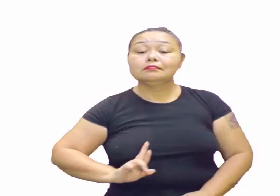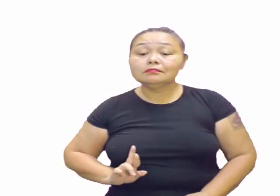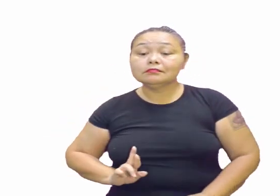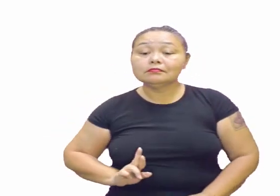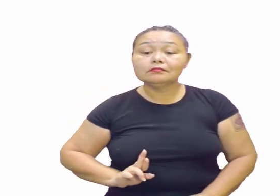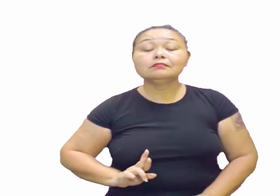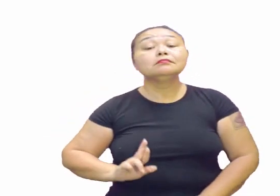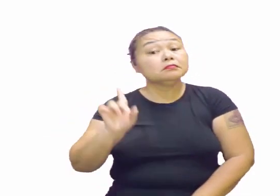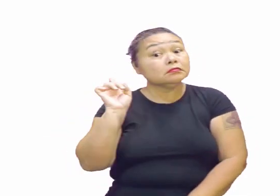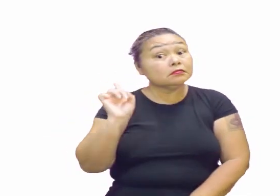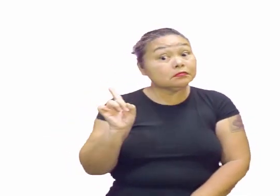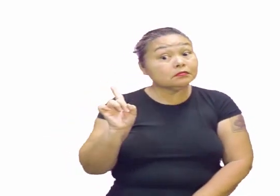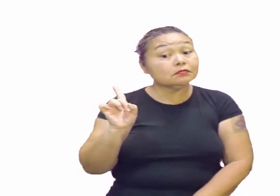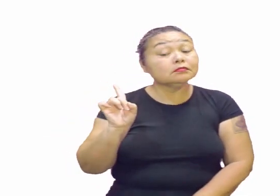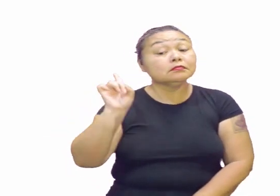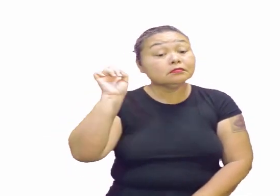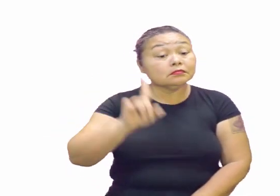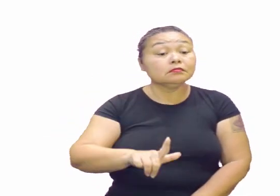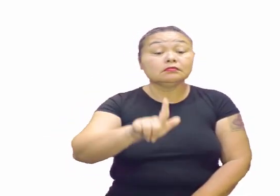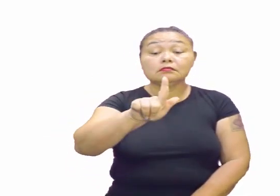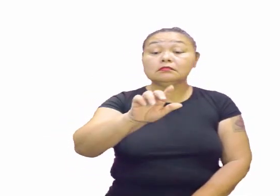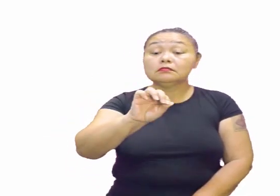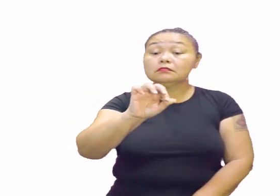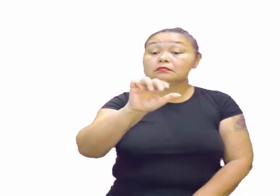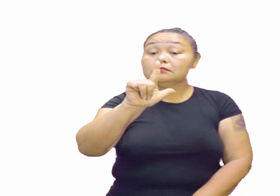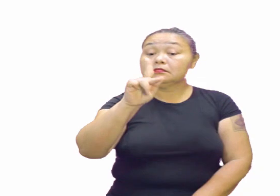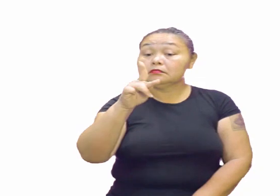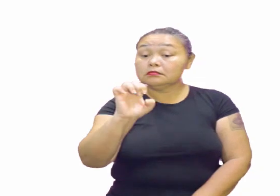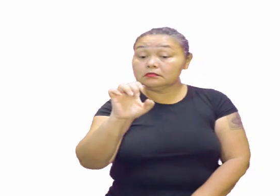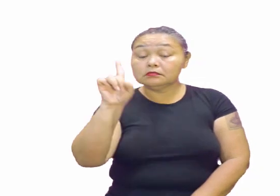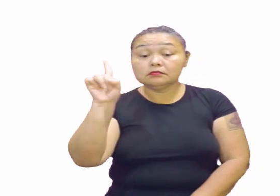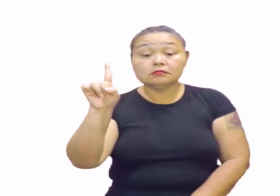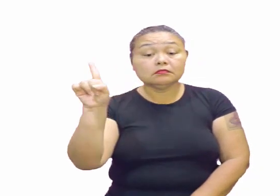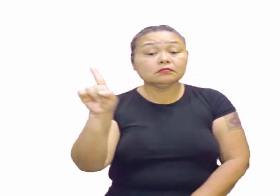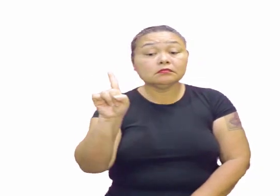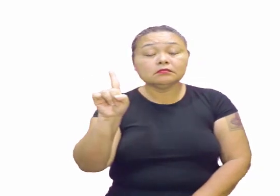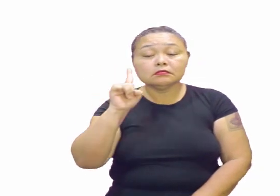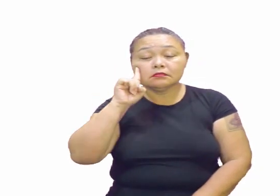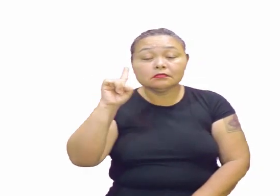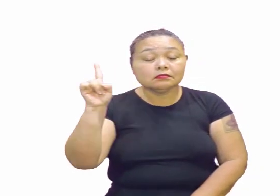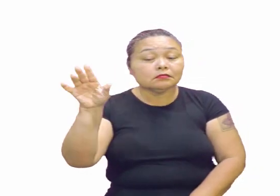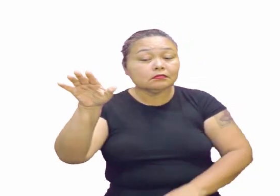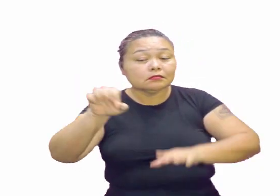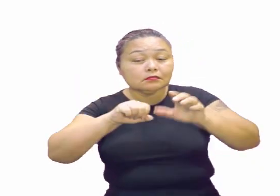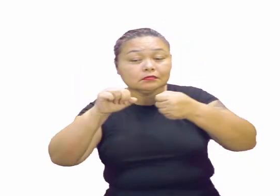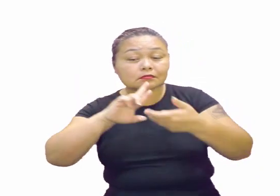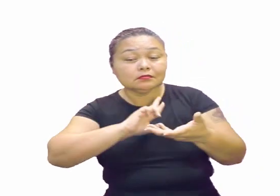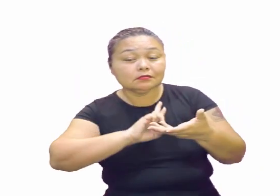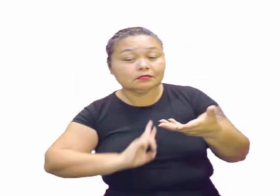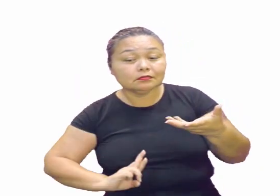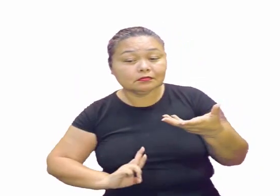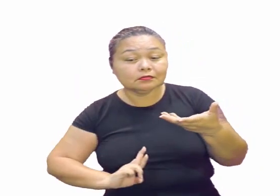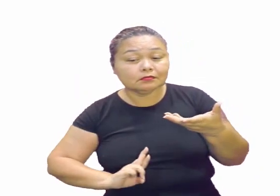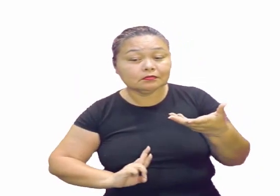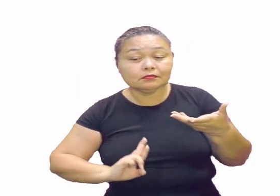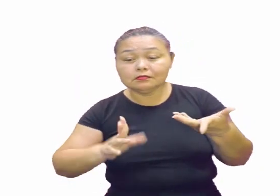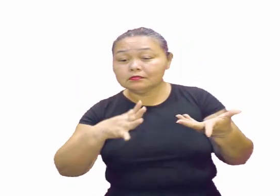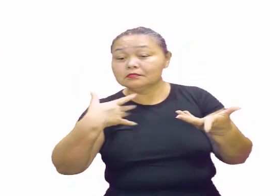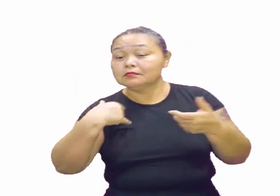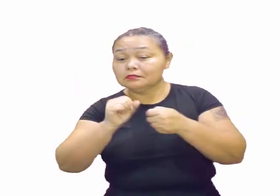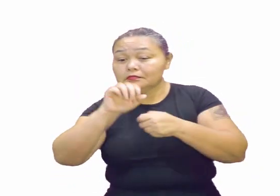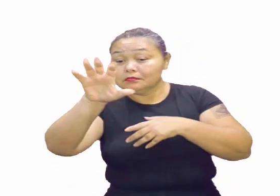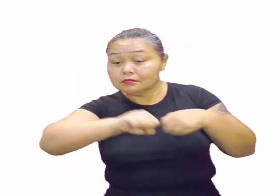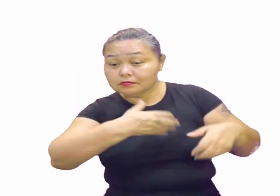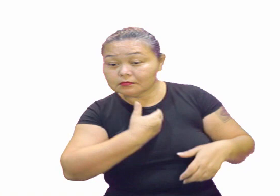Literalmente, isso foi um golpe. Por quê? Eles conquistaram a República, eles conquistaram o